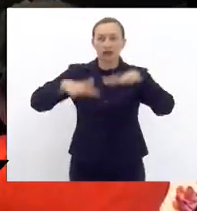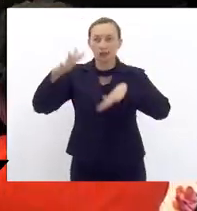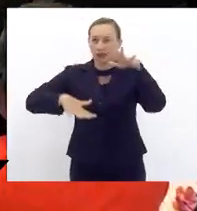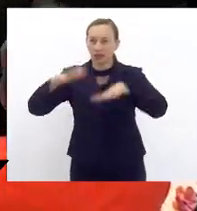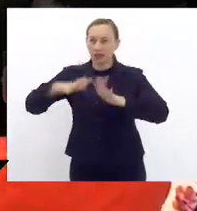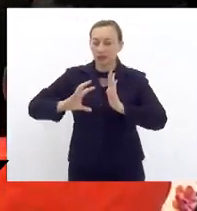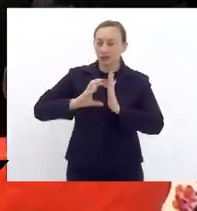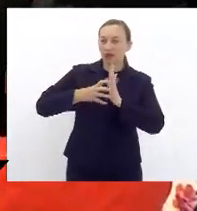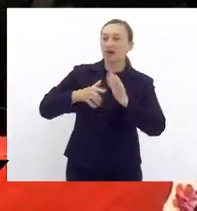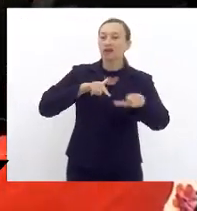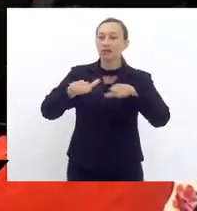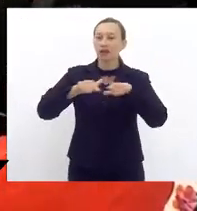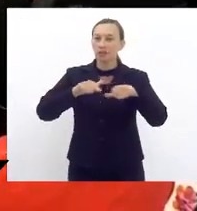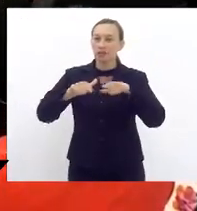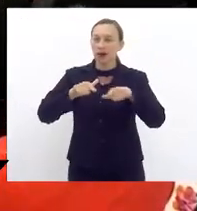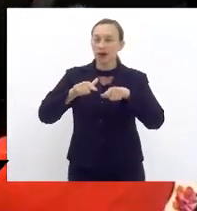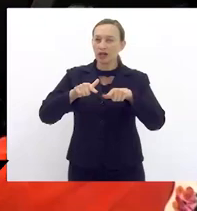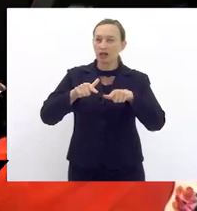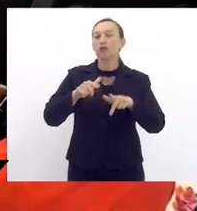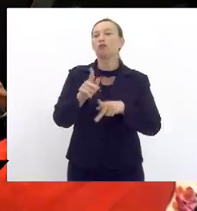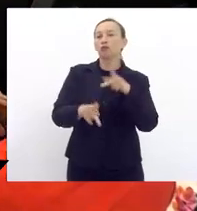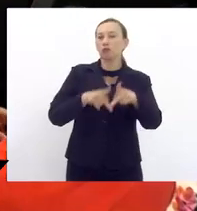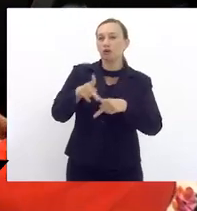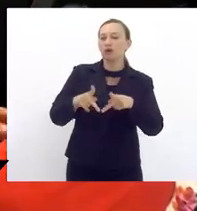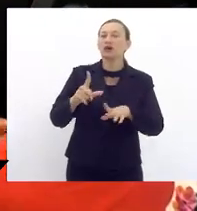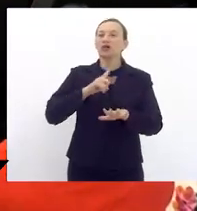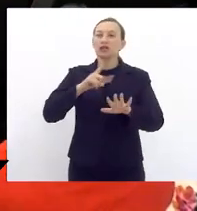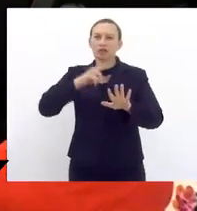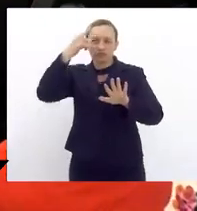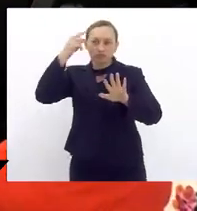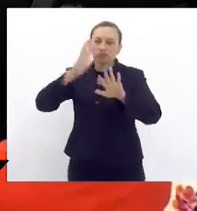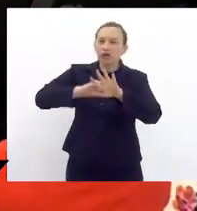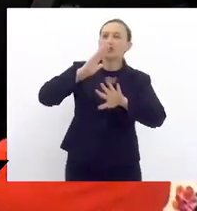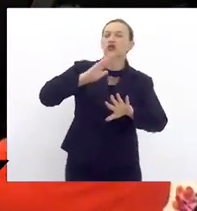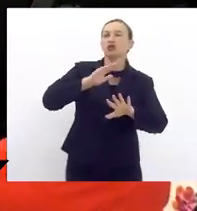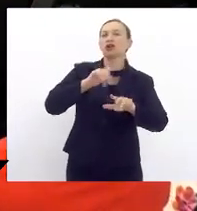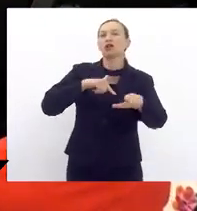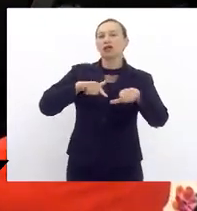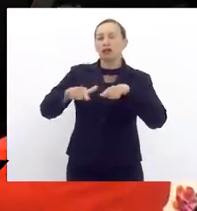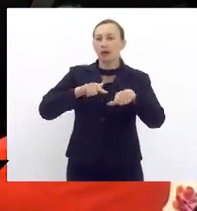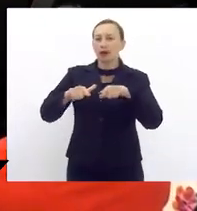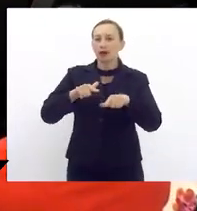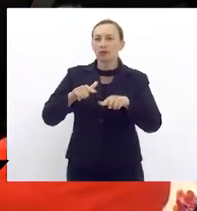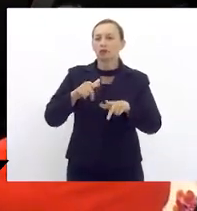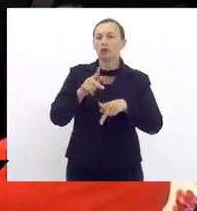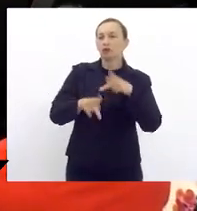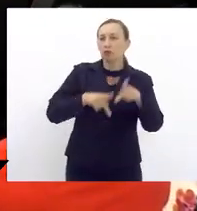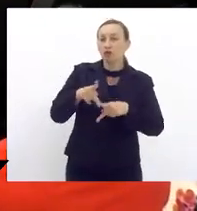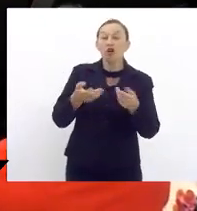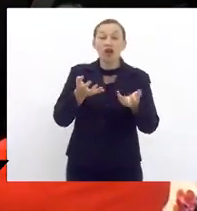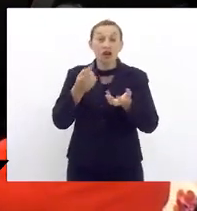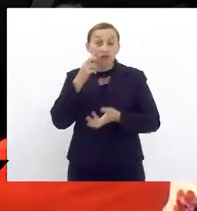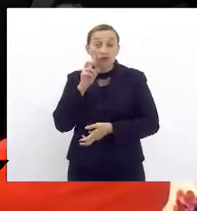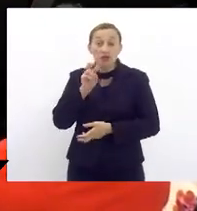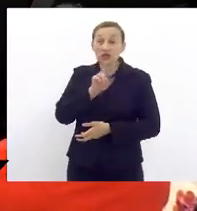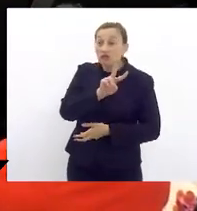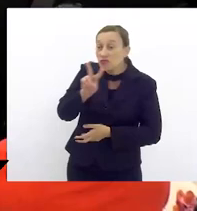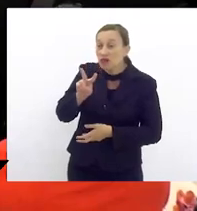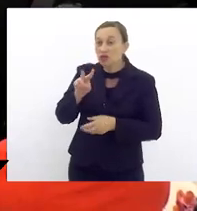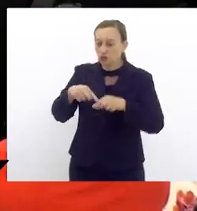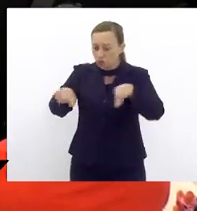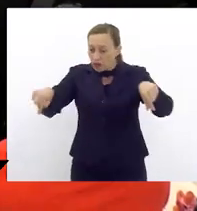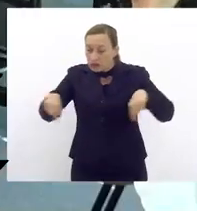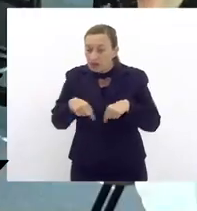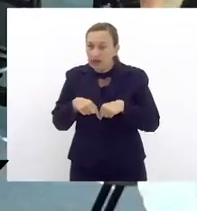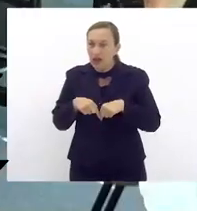isso trabalha para o povo aqui Temos vários partidos e vários ideologias trabalhando para o povo eu quero que vocês olhem para sala e Vejam